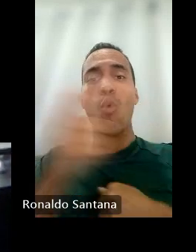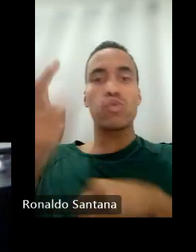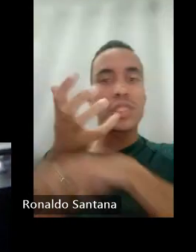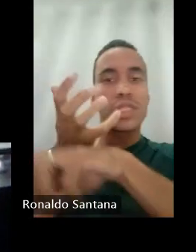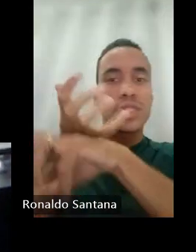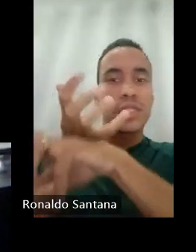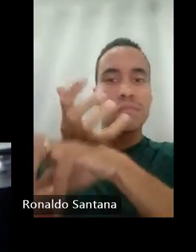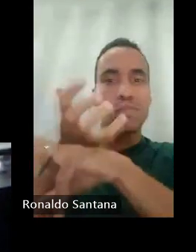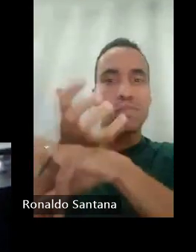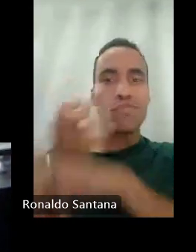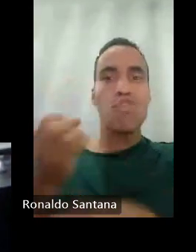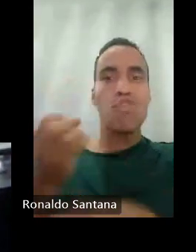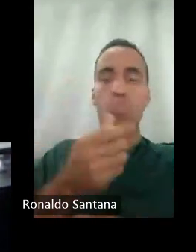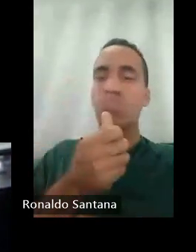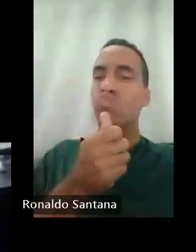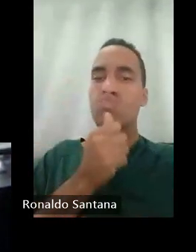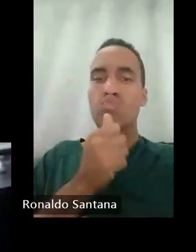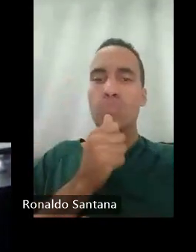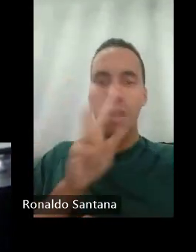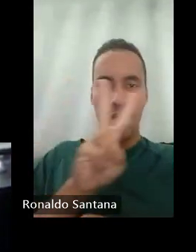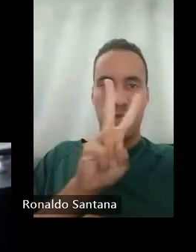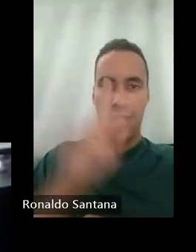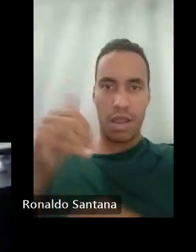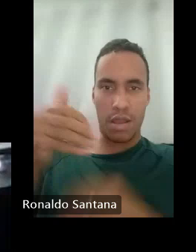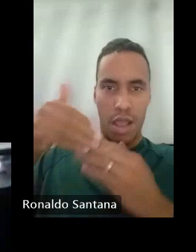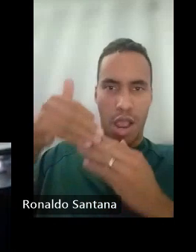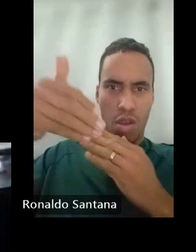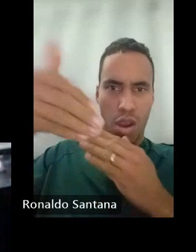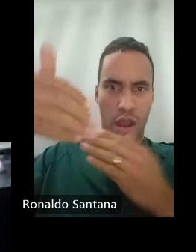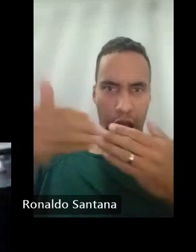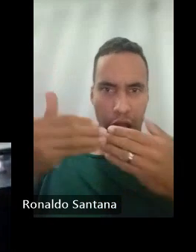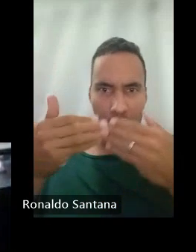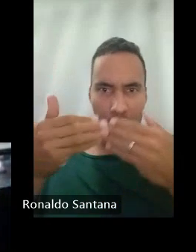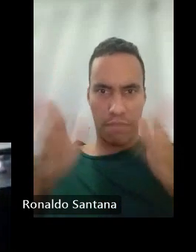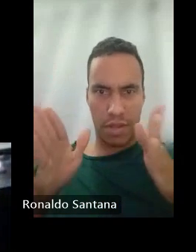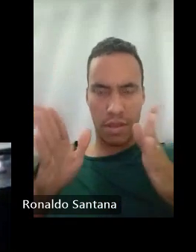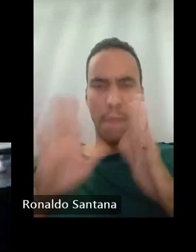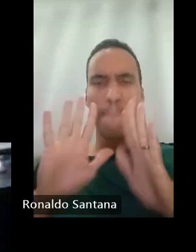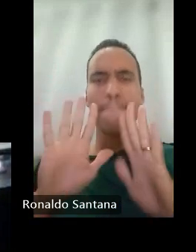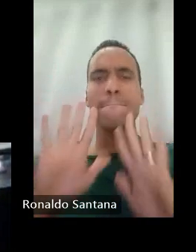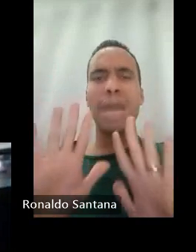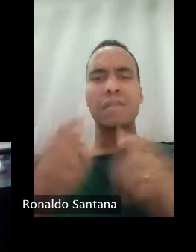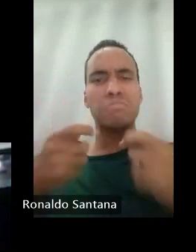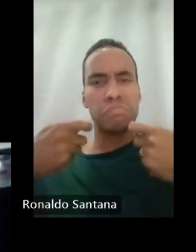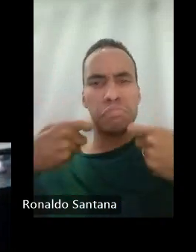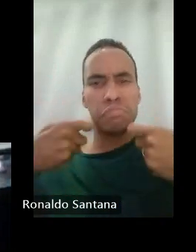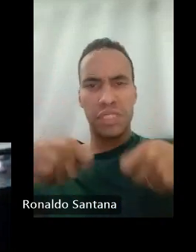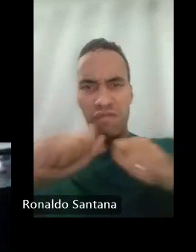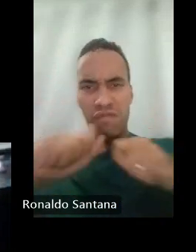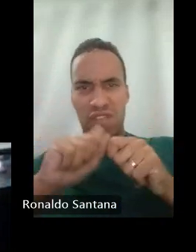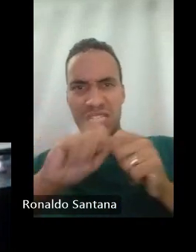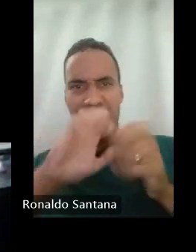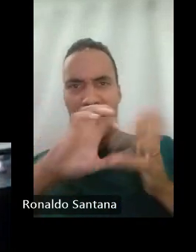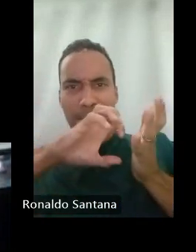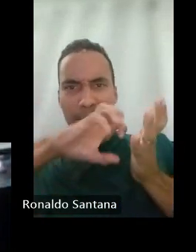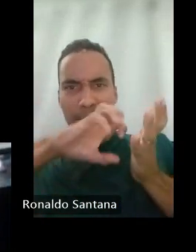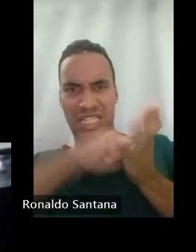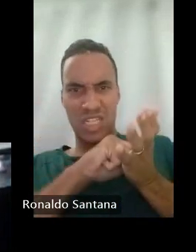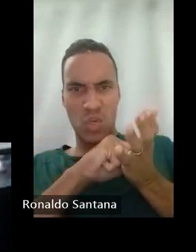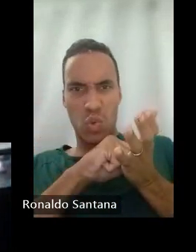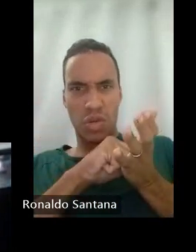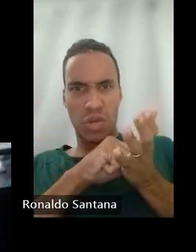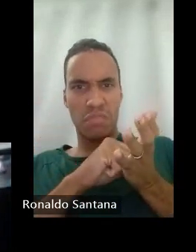atividades propostas, mas das outras disciplinas, né, as novas, elas ainda não abriram. Eu queria saber sobre